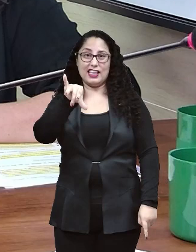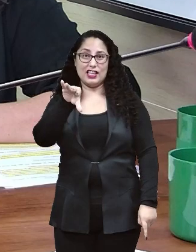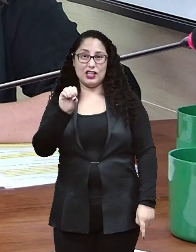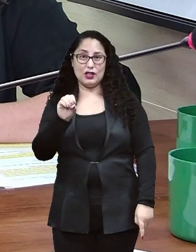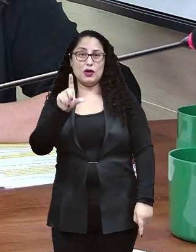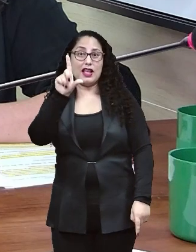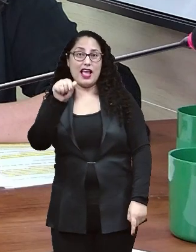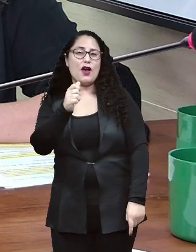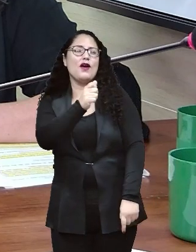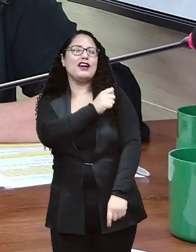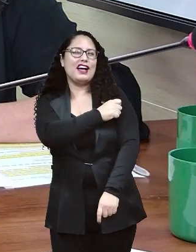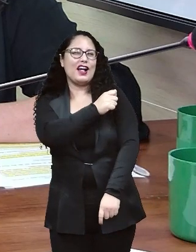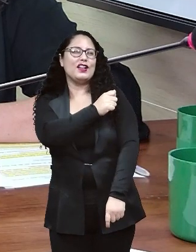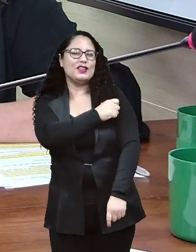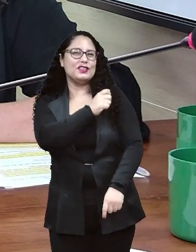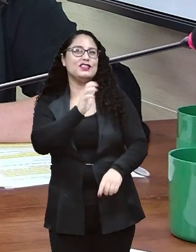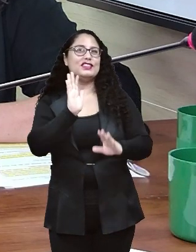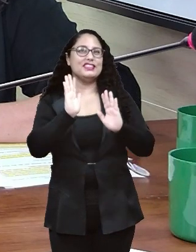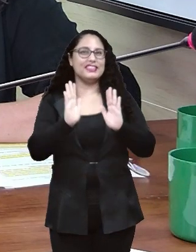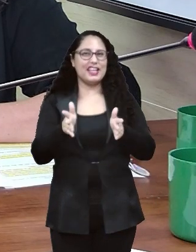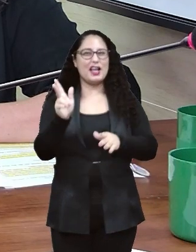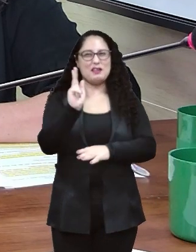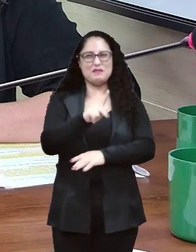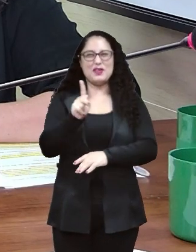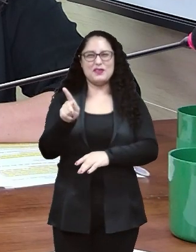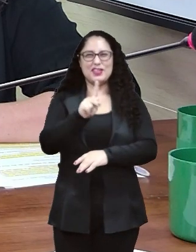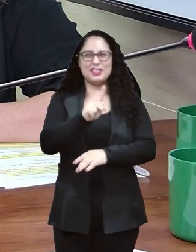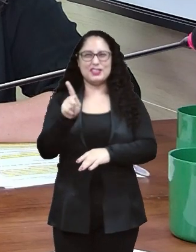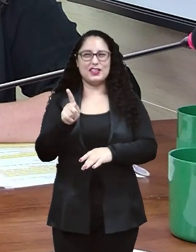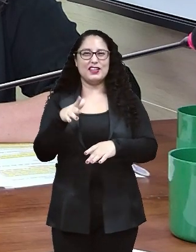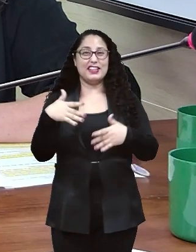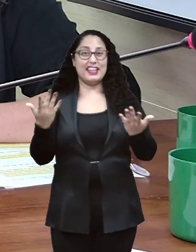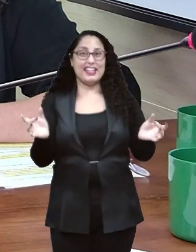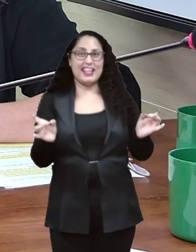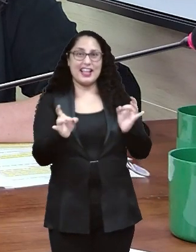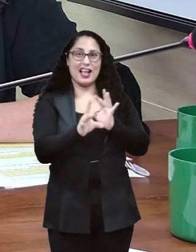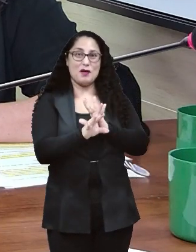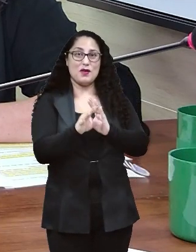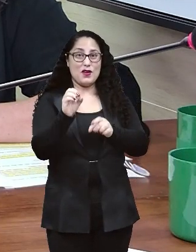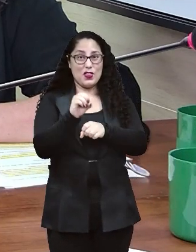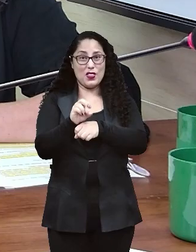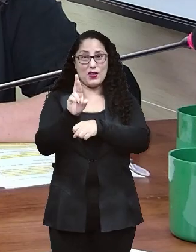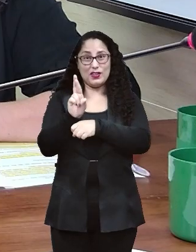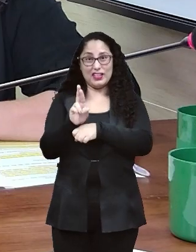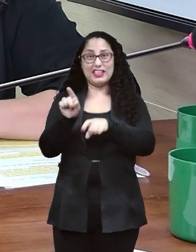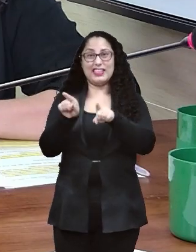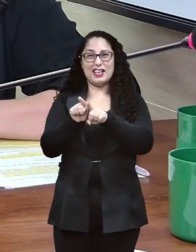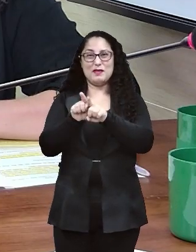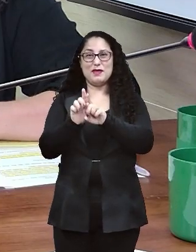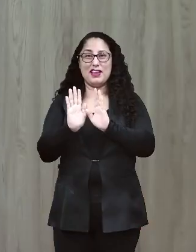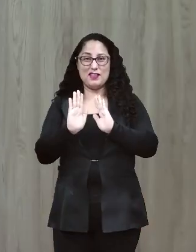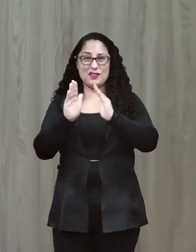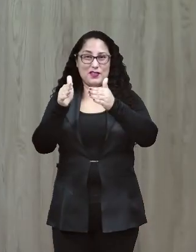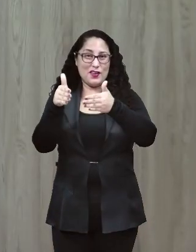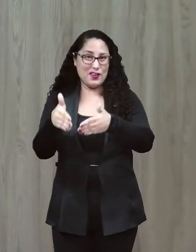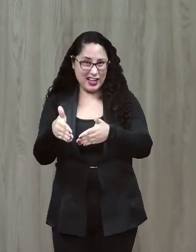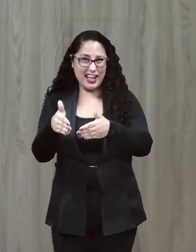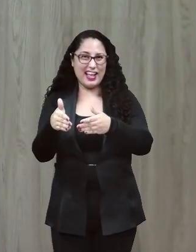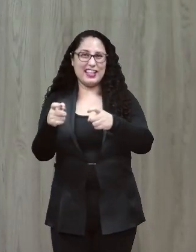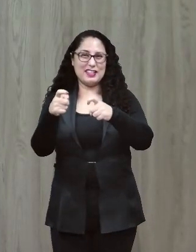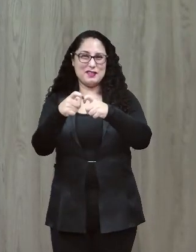um estudante e professor, né? Acabou de terminar o doutorado em